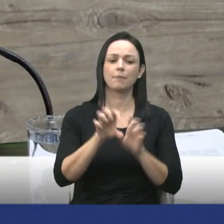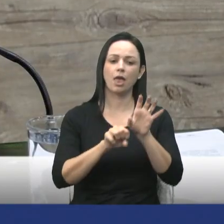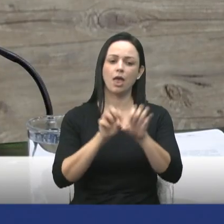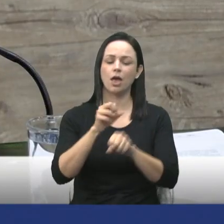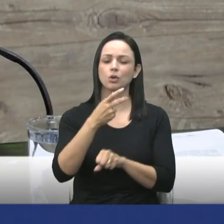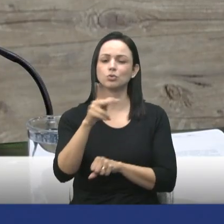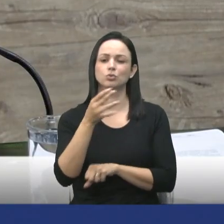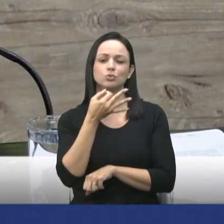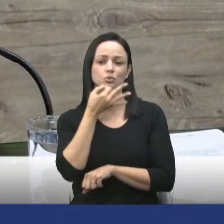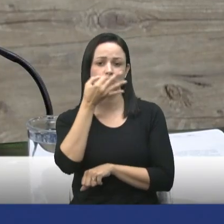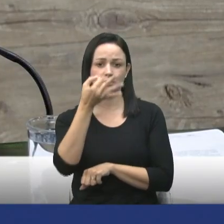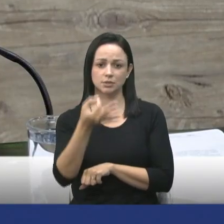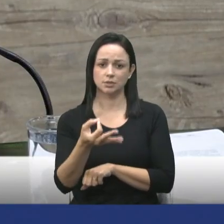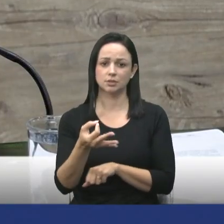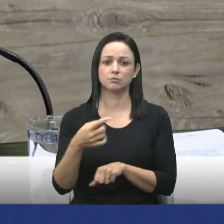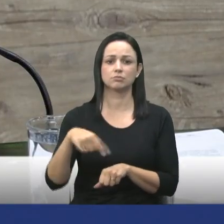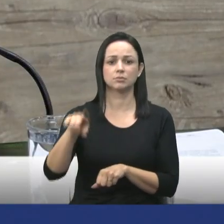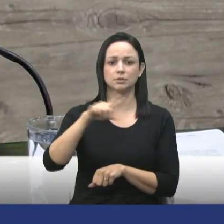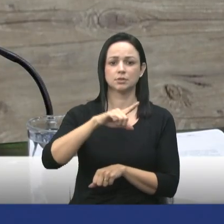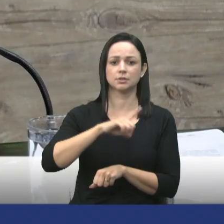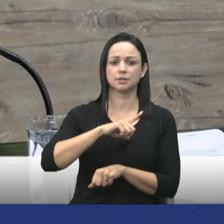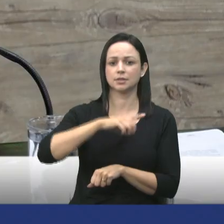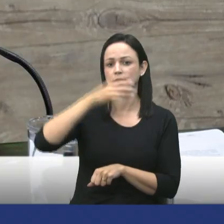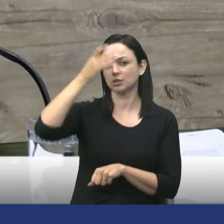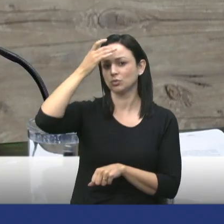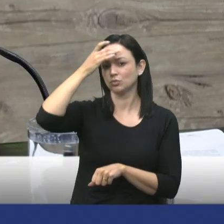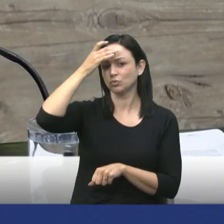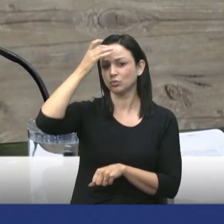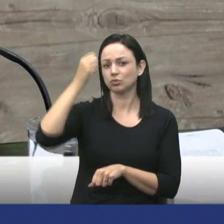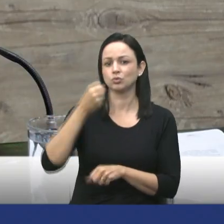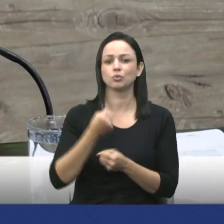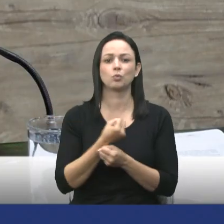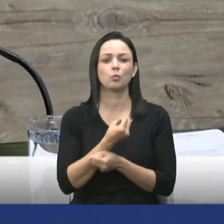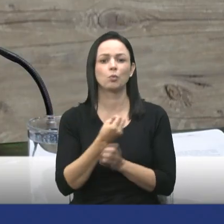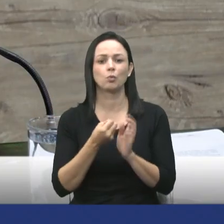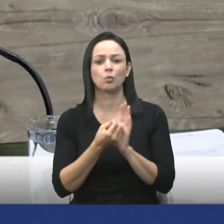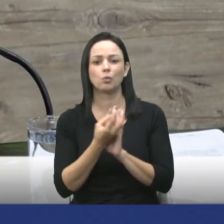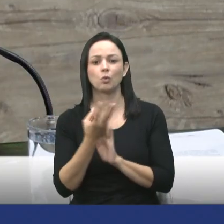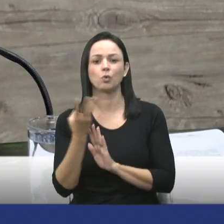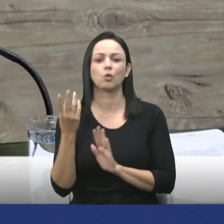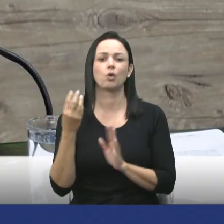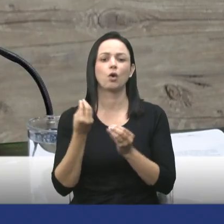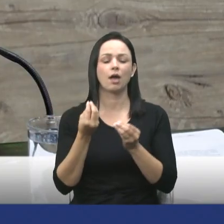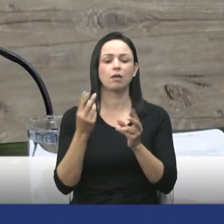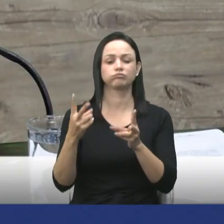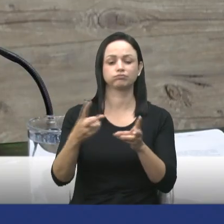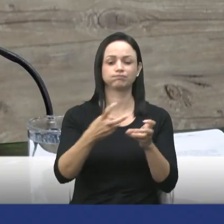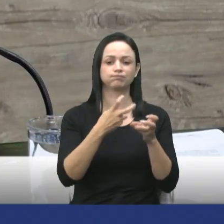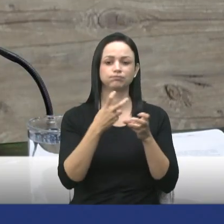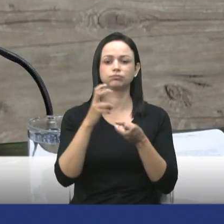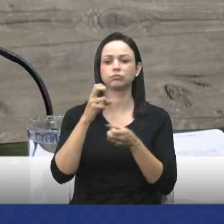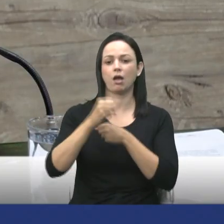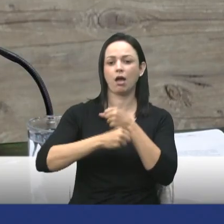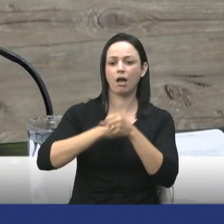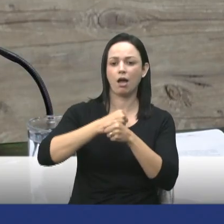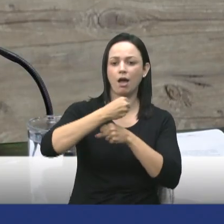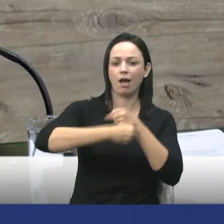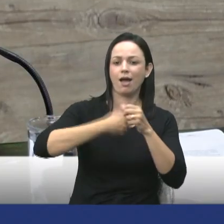vocês, para vocês terem ciência de quanto a gente está prevendo arrecadar nos próximos anos, quanto a gente está